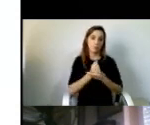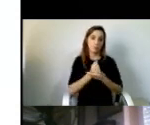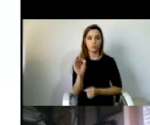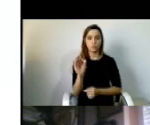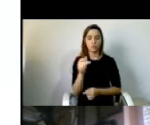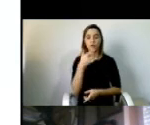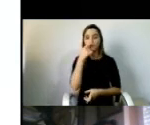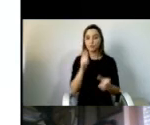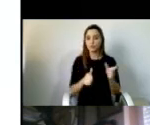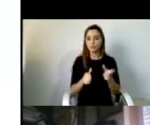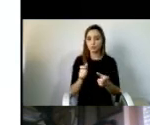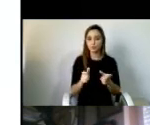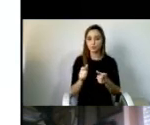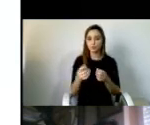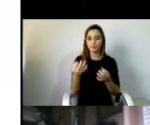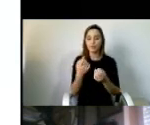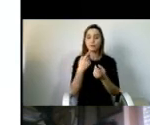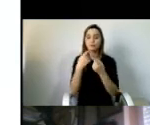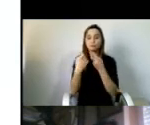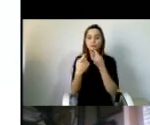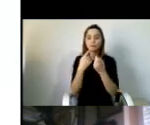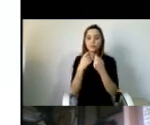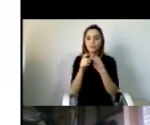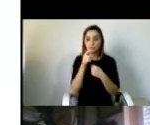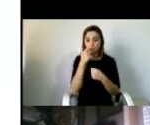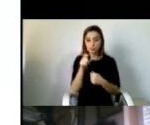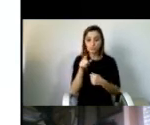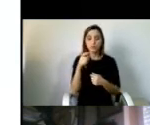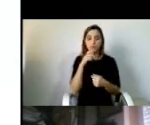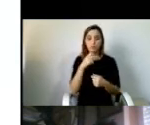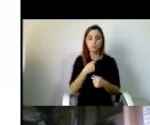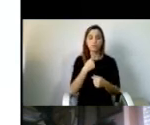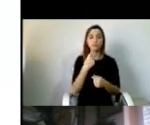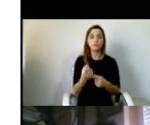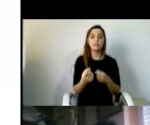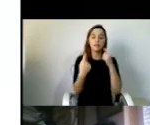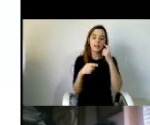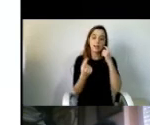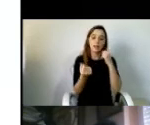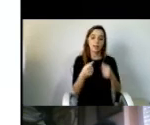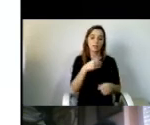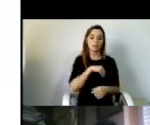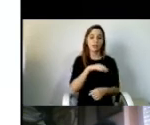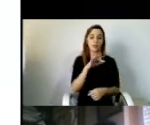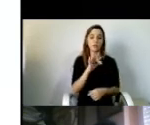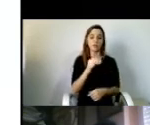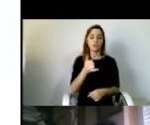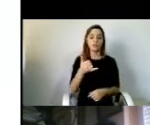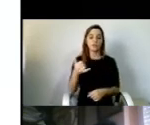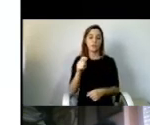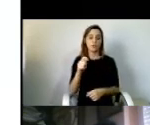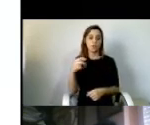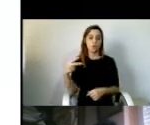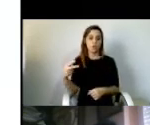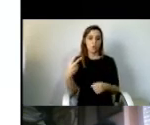49% das pessoas que foram inquiridas referem ter um rendimento pessoal inferior a 422 euros e cerca de